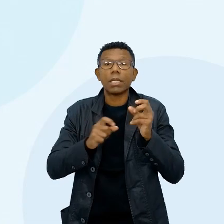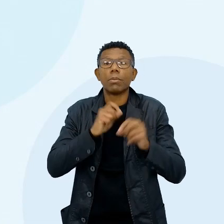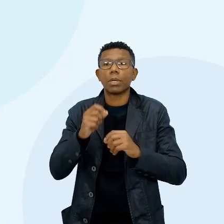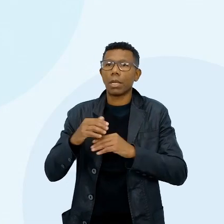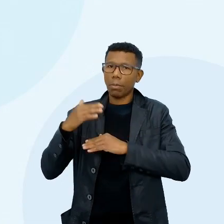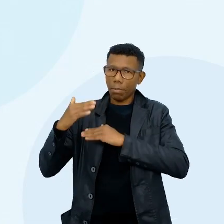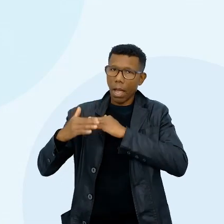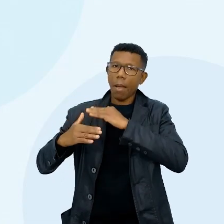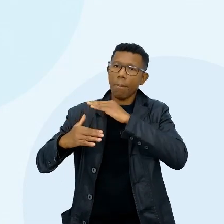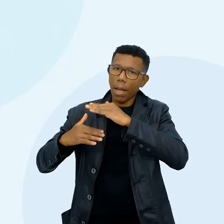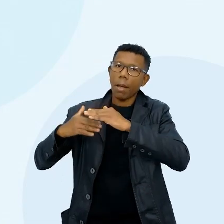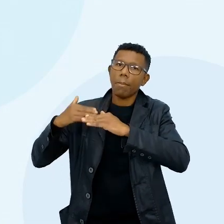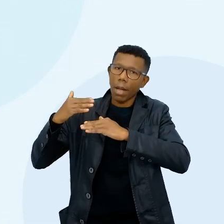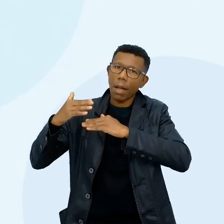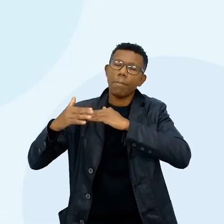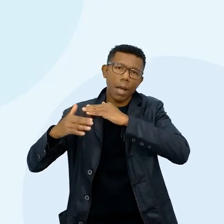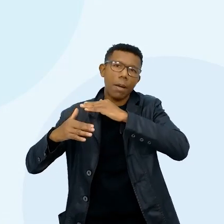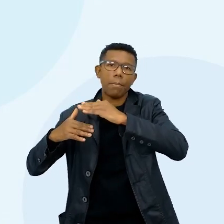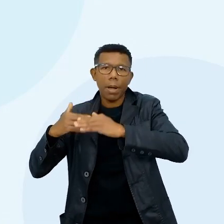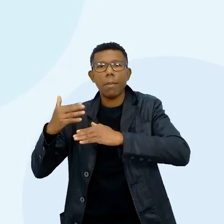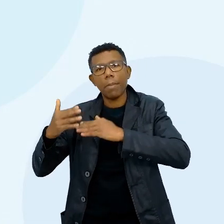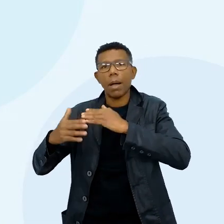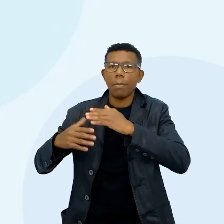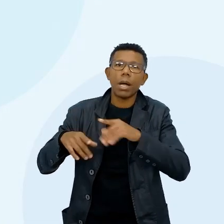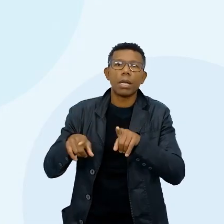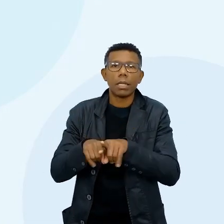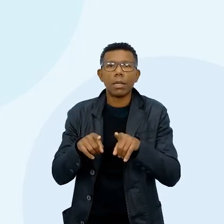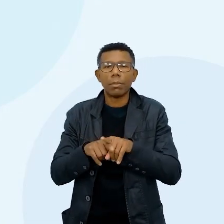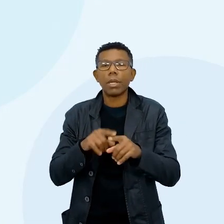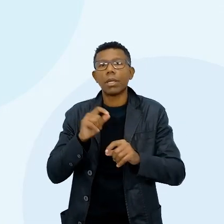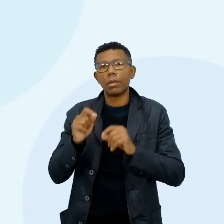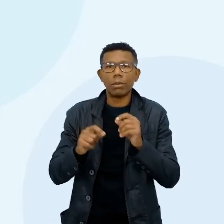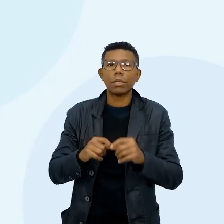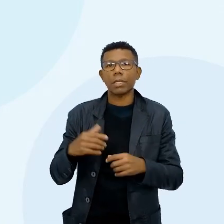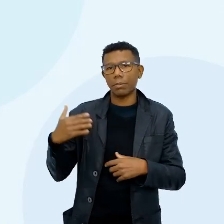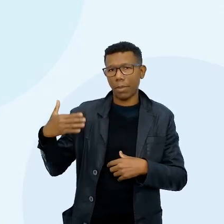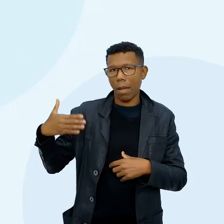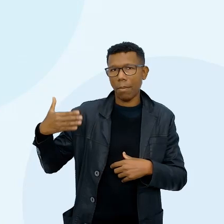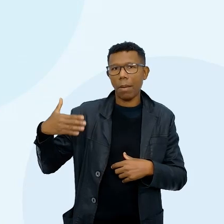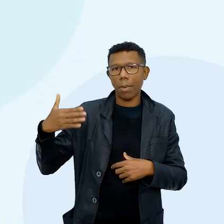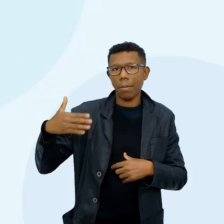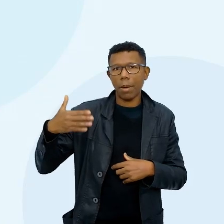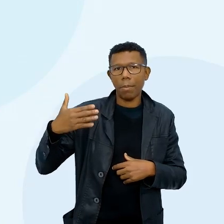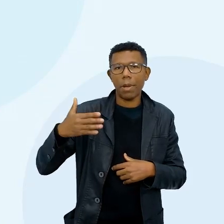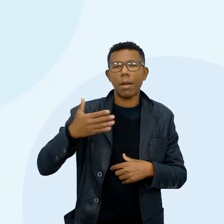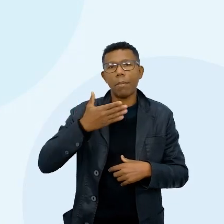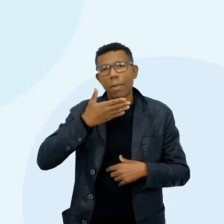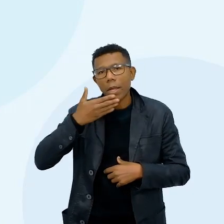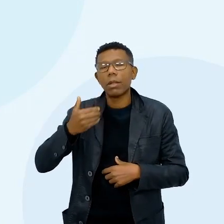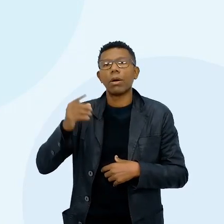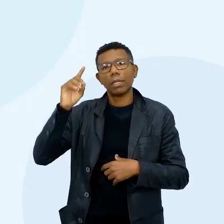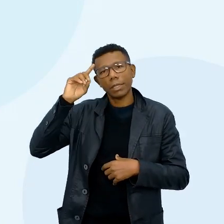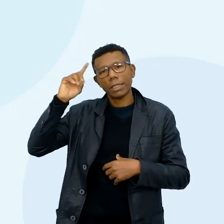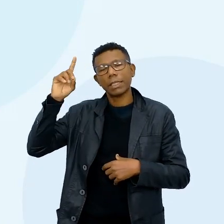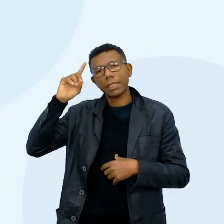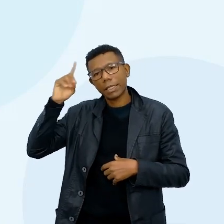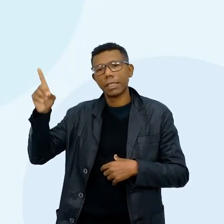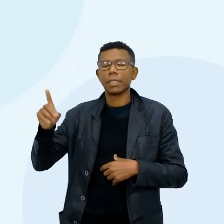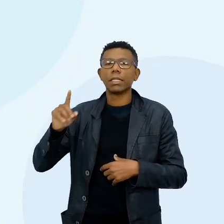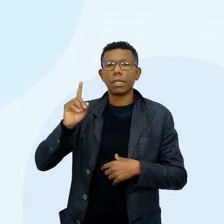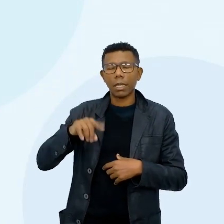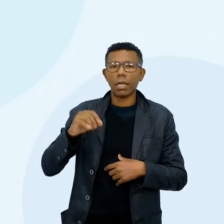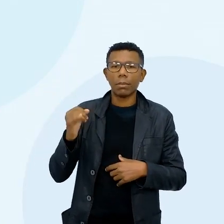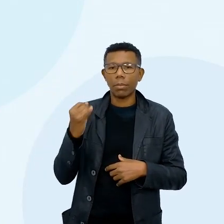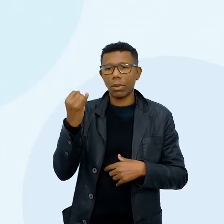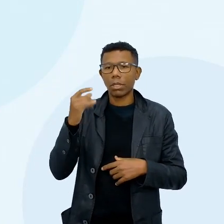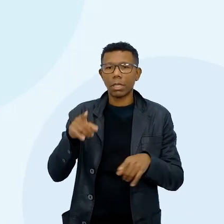sendo regulamentado, aprimorado, aperfeiçoado ao longo dos anos. Aí aqui temos, você quer pontuar, isso, Luiz, tem por